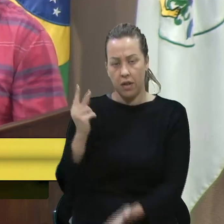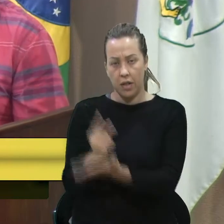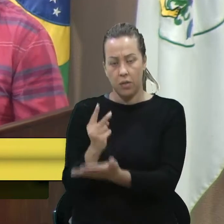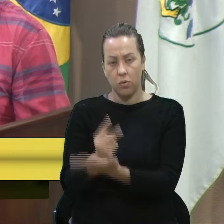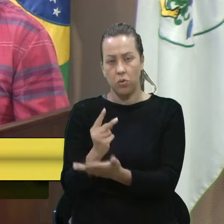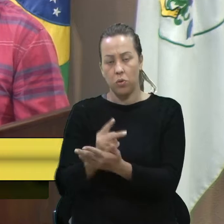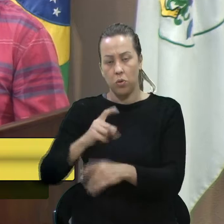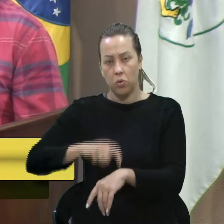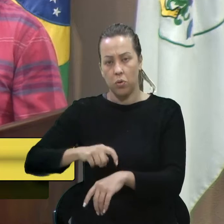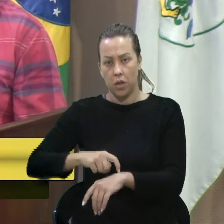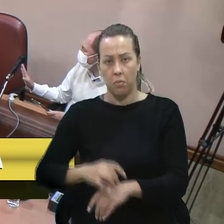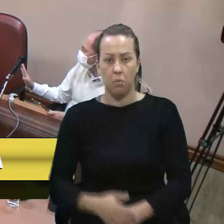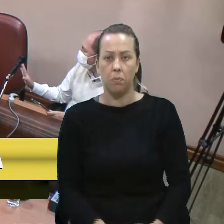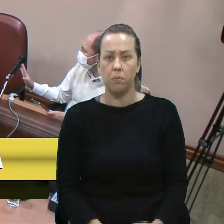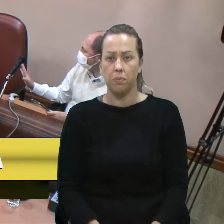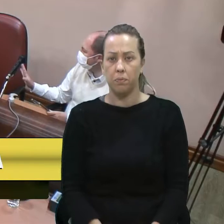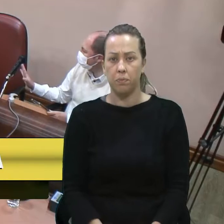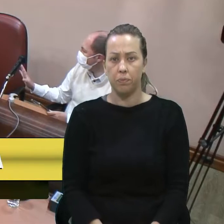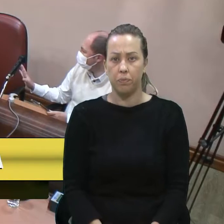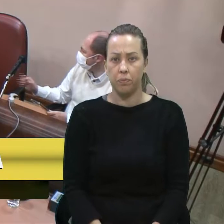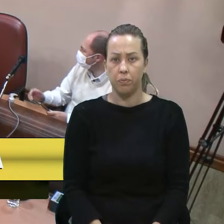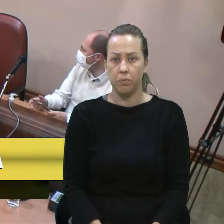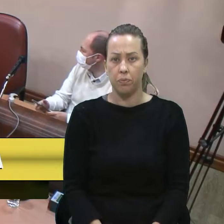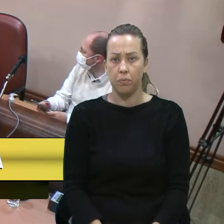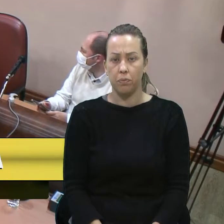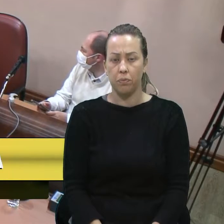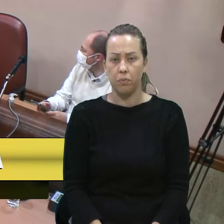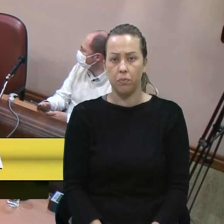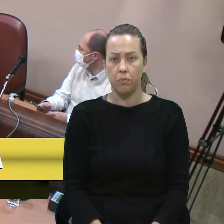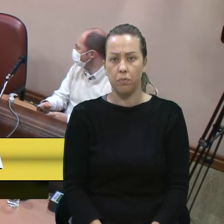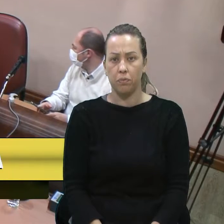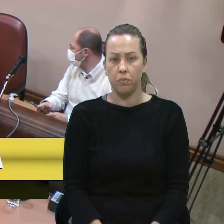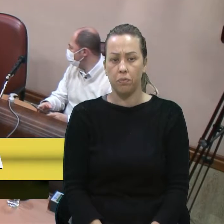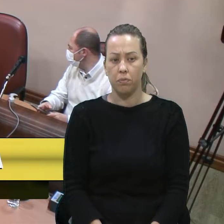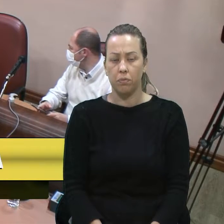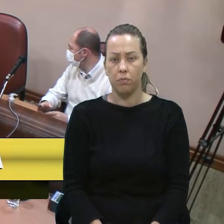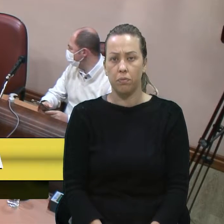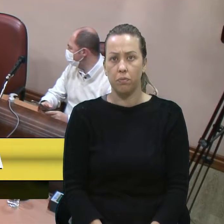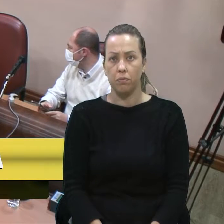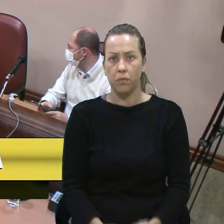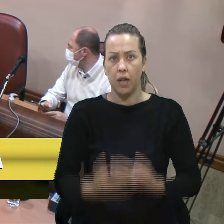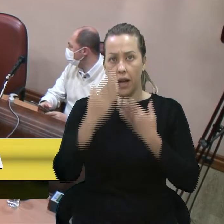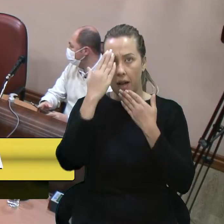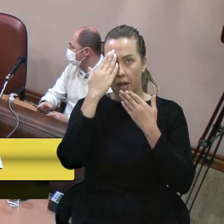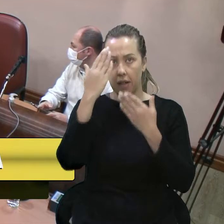restante do tempo. Certo? E eu, da minha parte, a parte do CVV, agradeço.